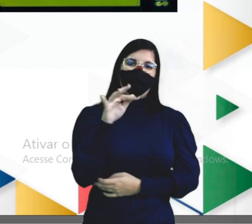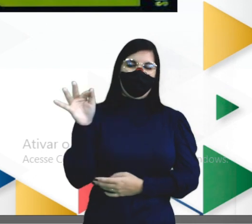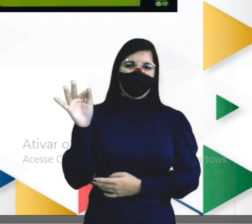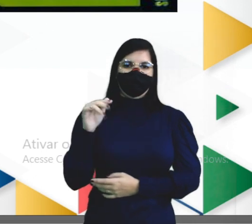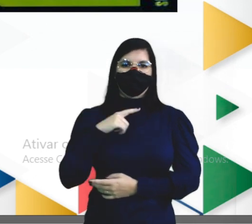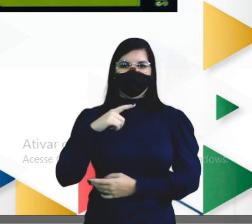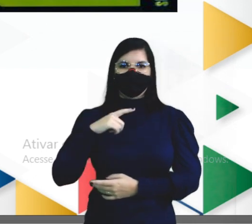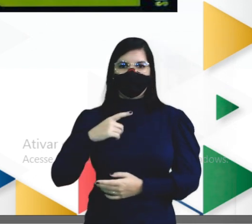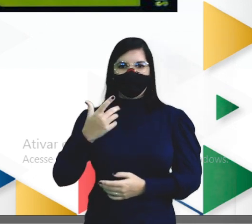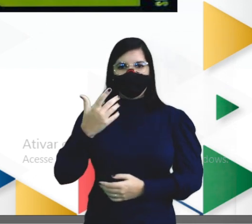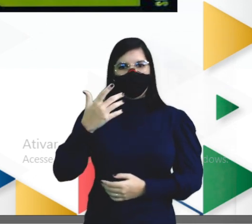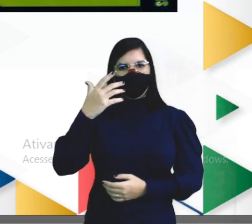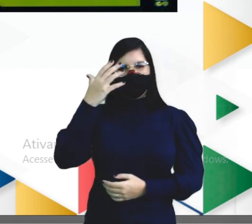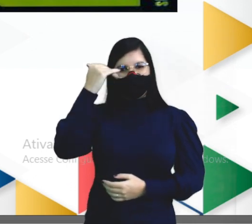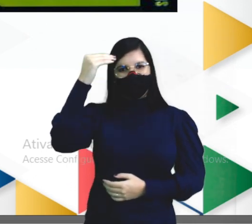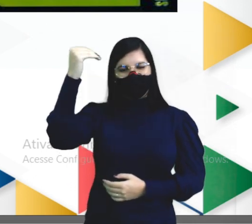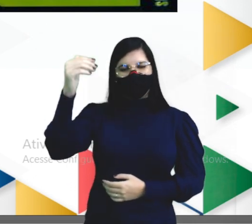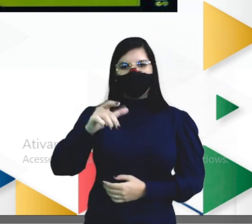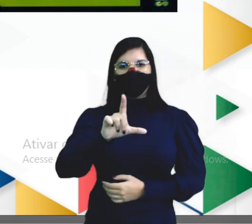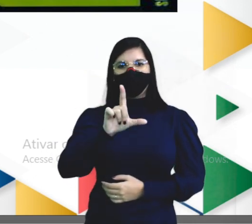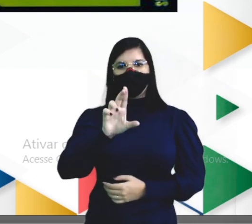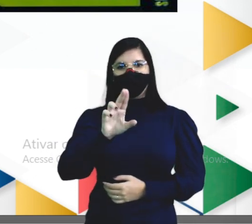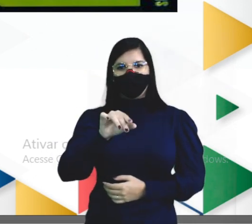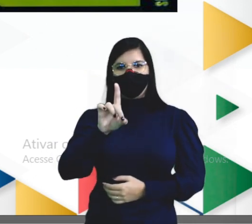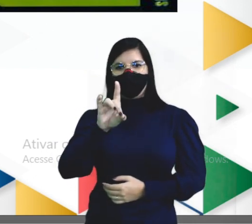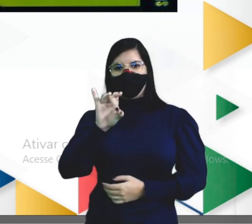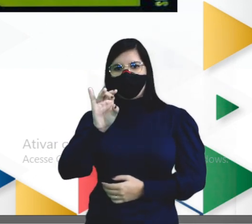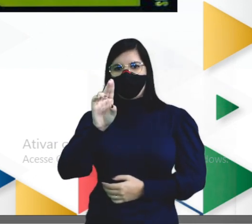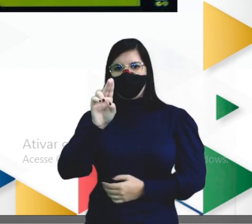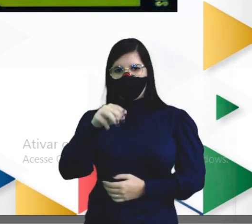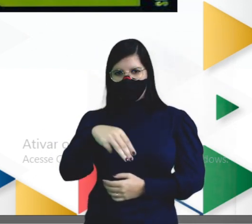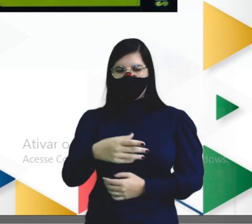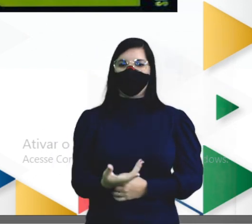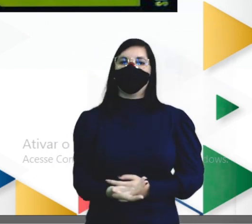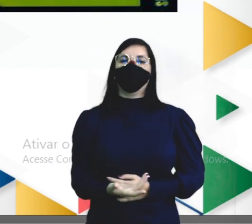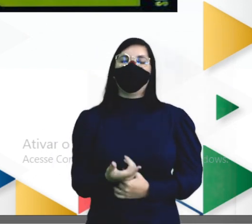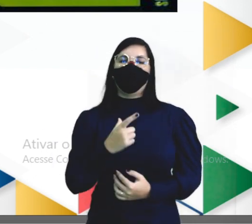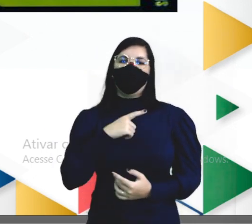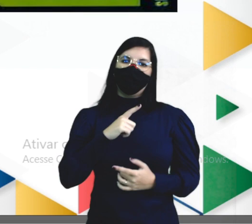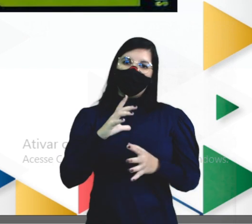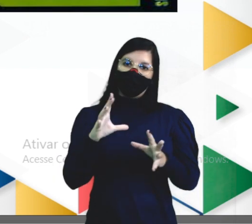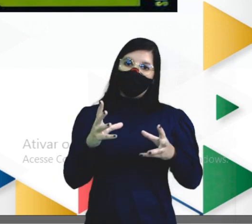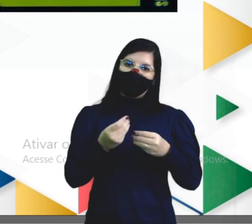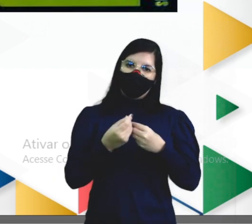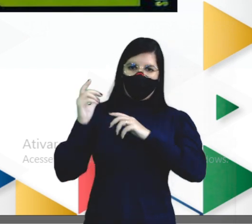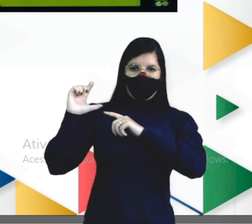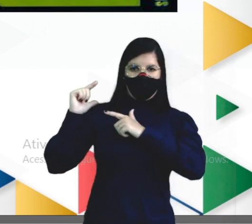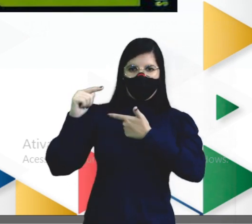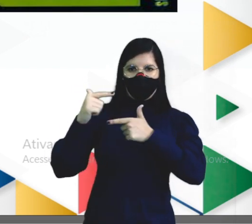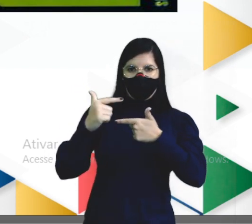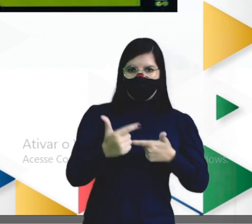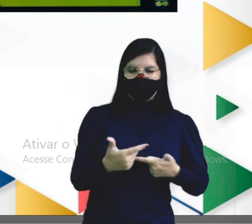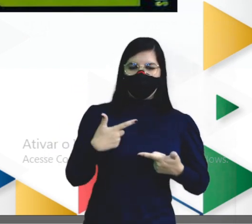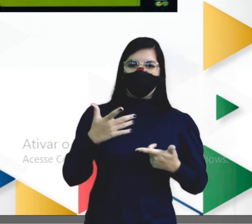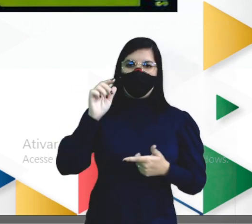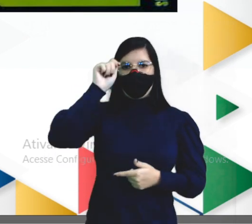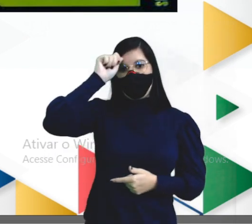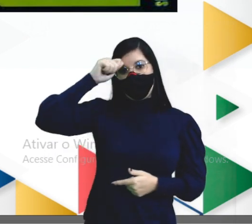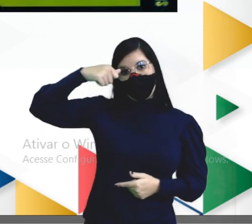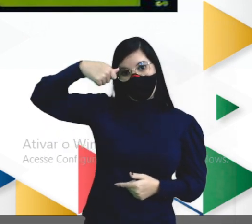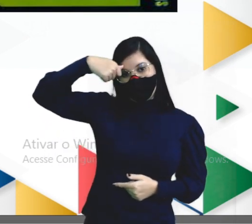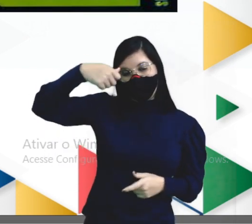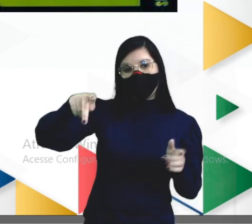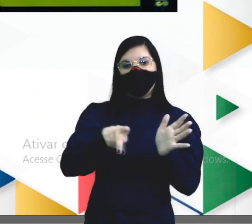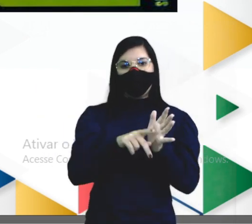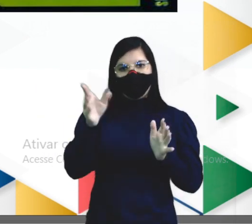de modinha e do lundu. Então, vai estar sempre presente, se a gente tem essa ancestralidade africana, também vai estar presente na nossa